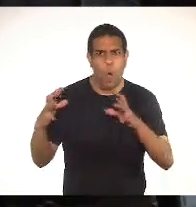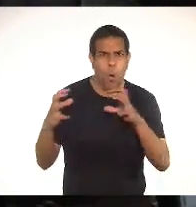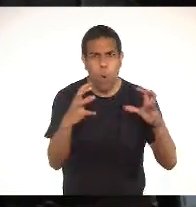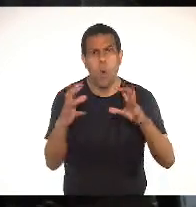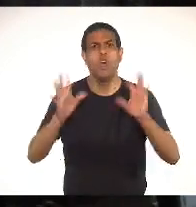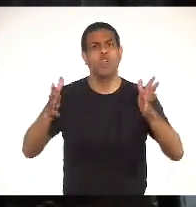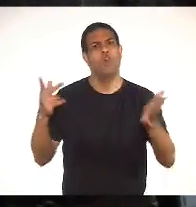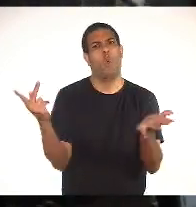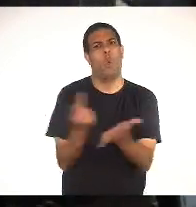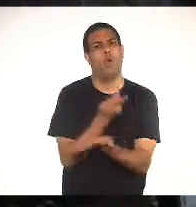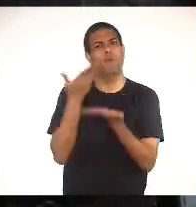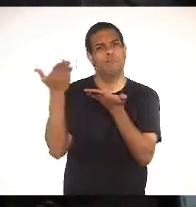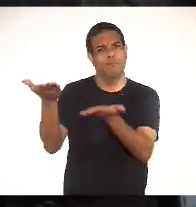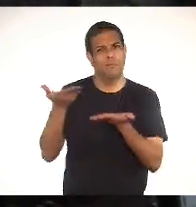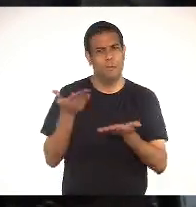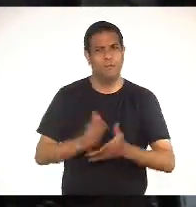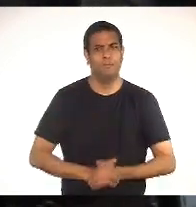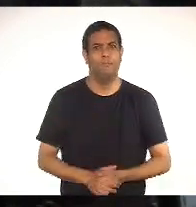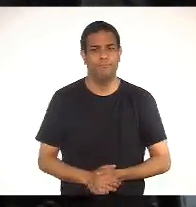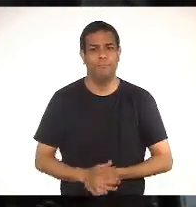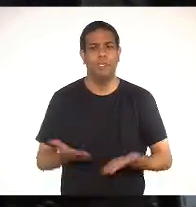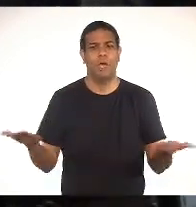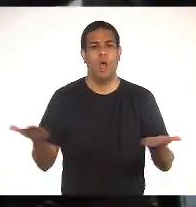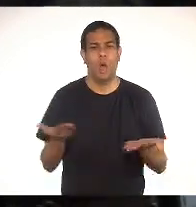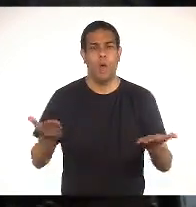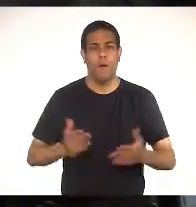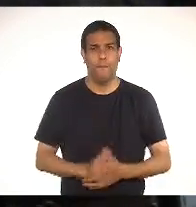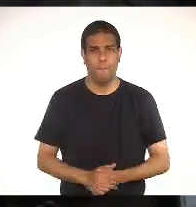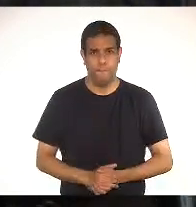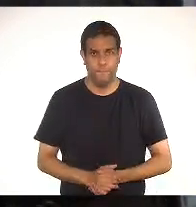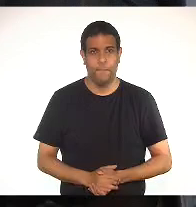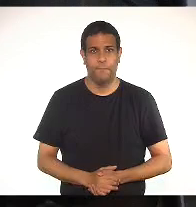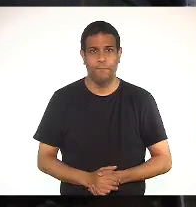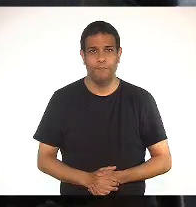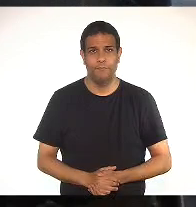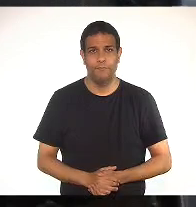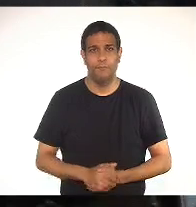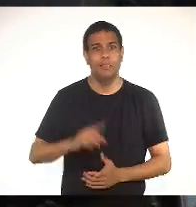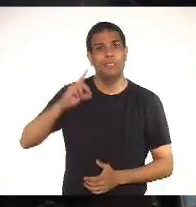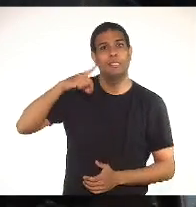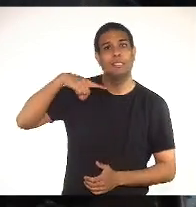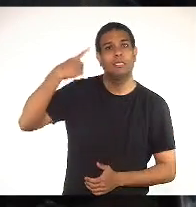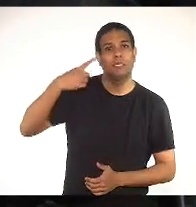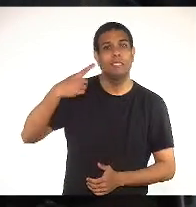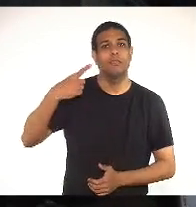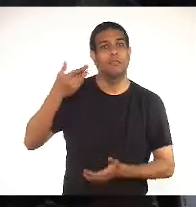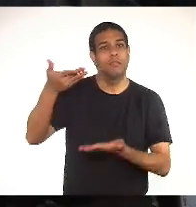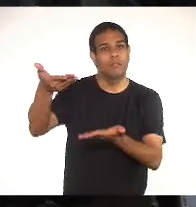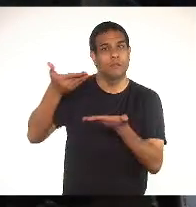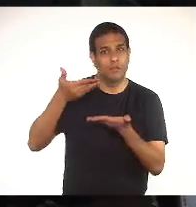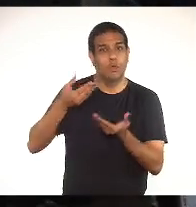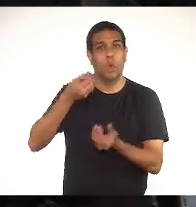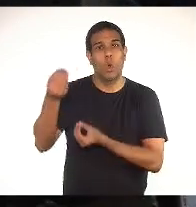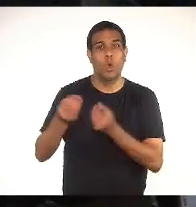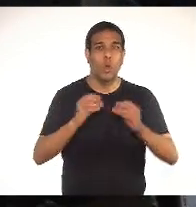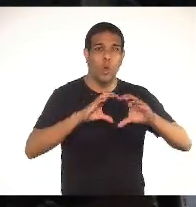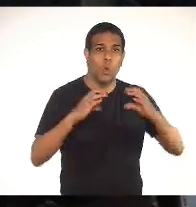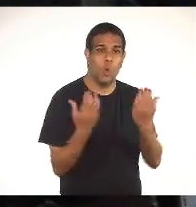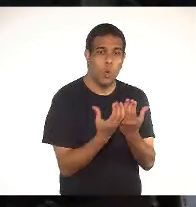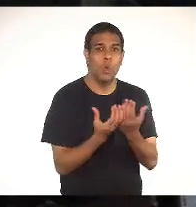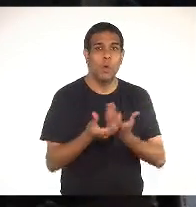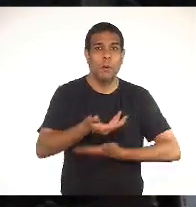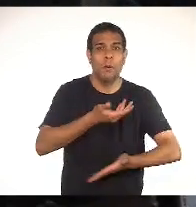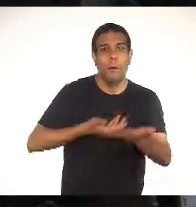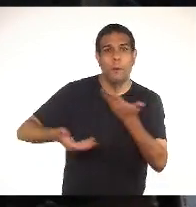ocasião. Seja bem-vindo, meu irmão. Deputada Zeidan, para emitir parecer pela Comissão de Política Urbana,